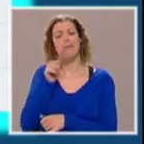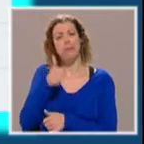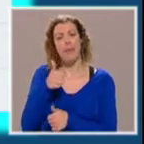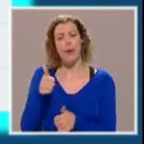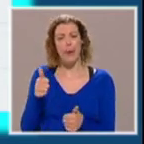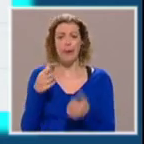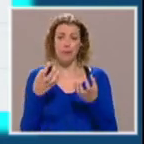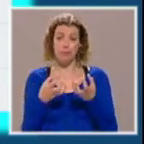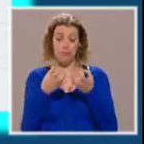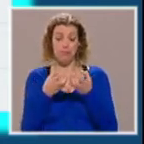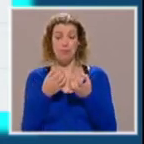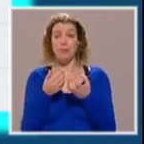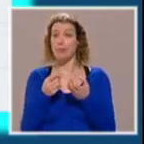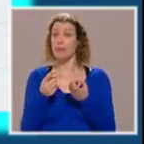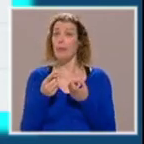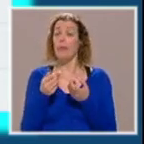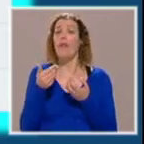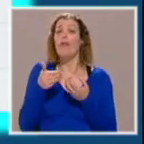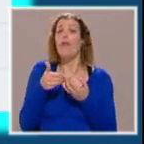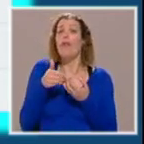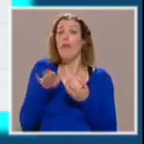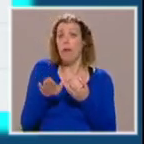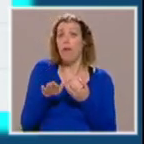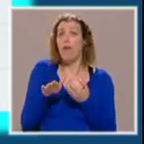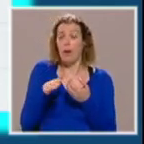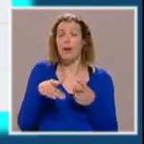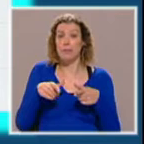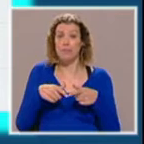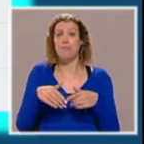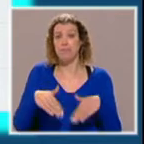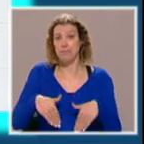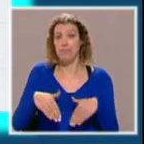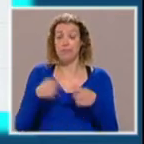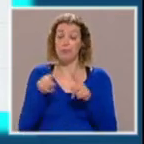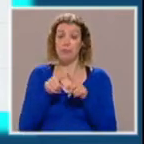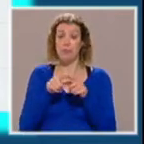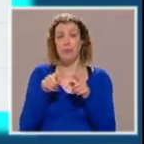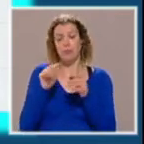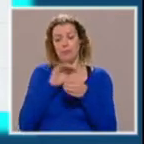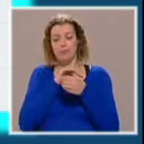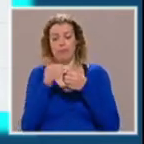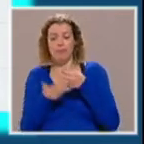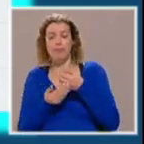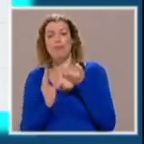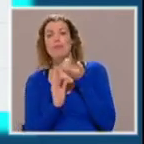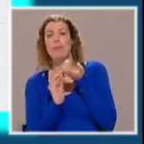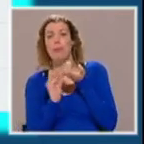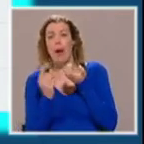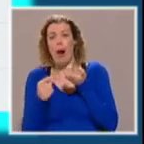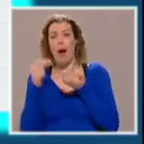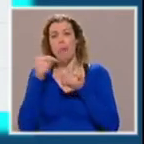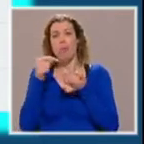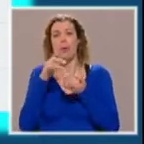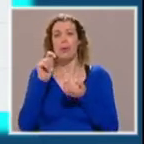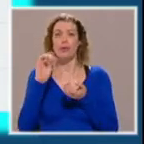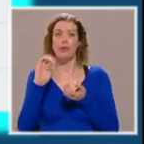testículos estão localizados fora da cavidade abdominal, num saco que se denomina por escroto. E qual é